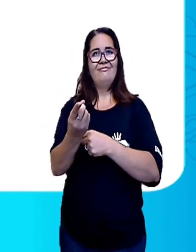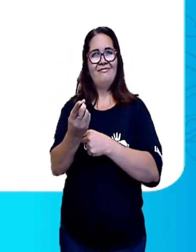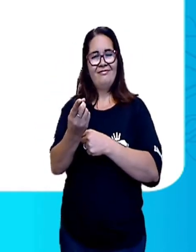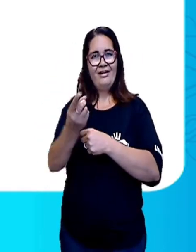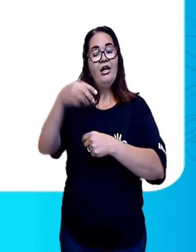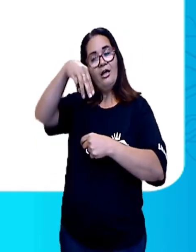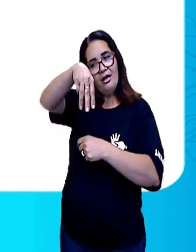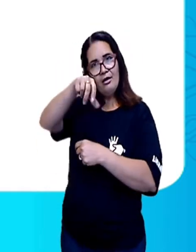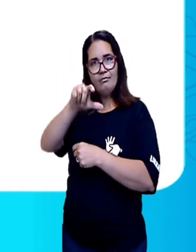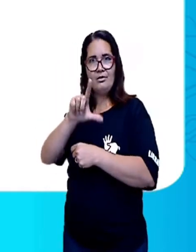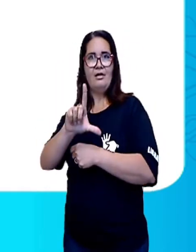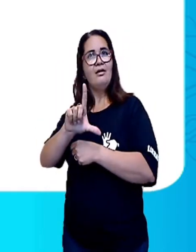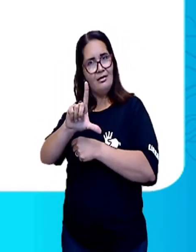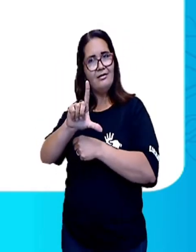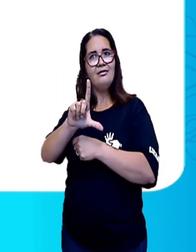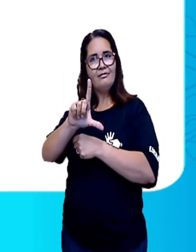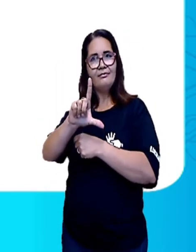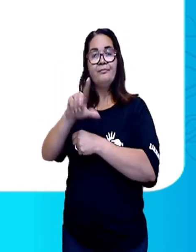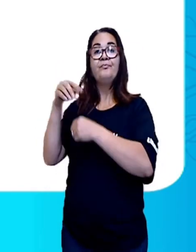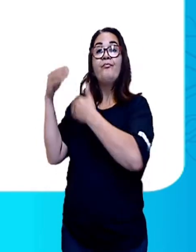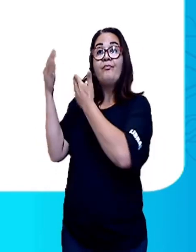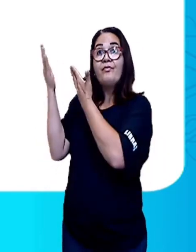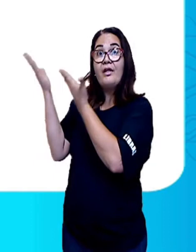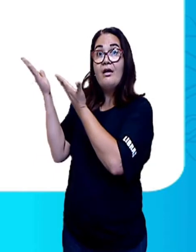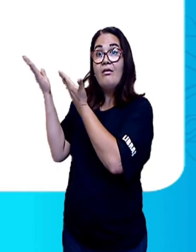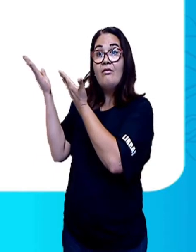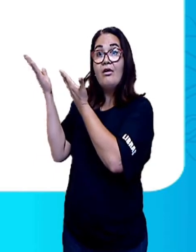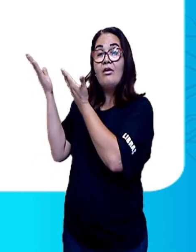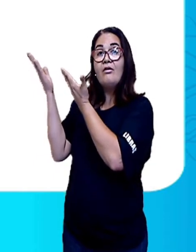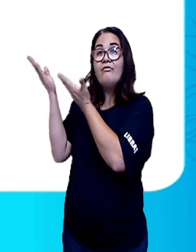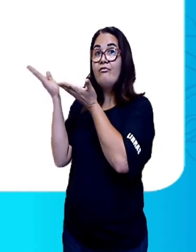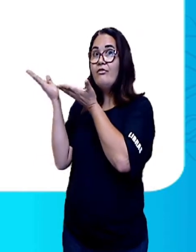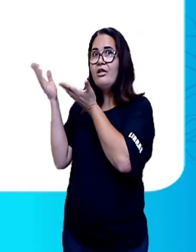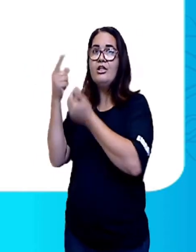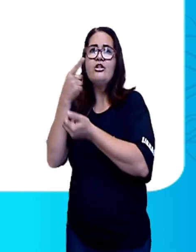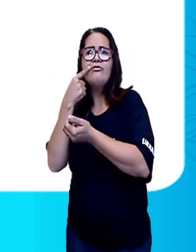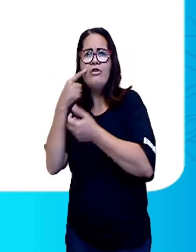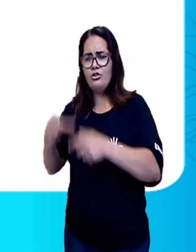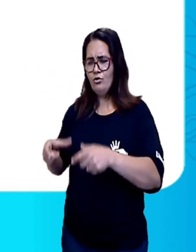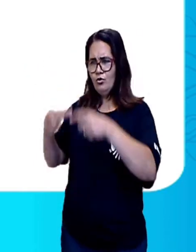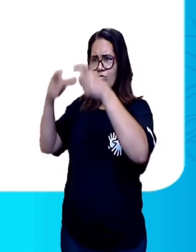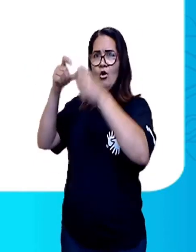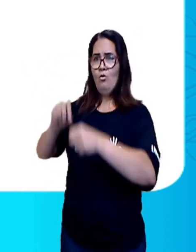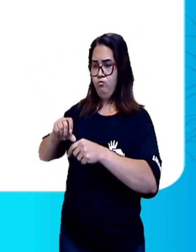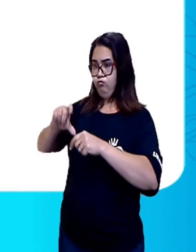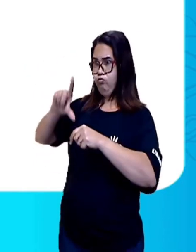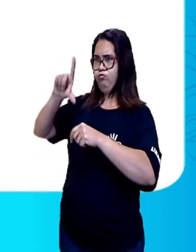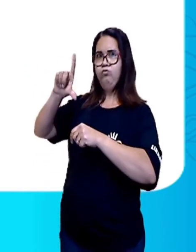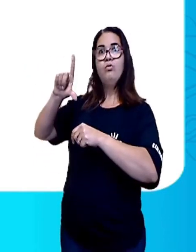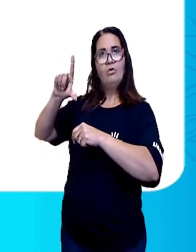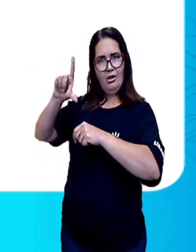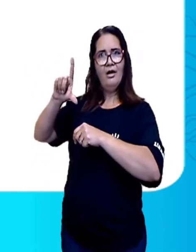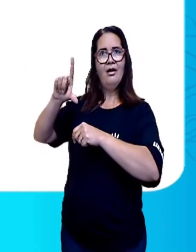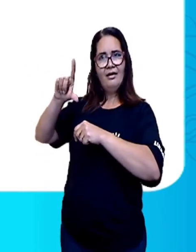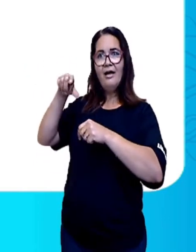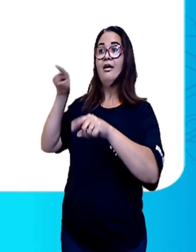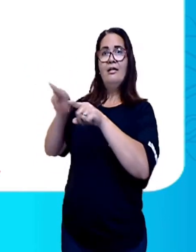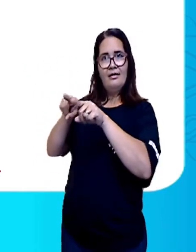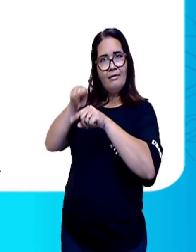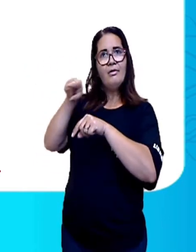que, além de 3 litros, ele contém dentro do recipiente 3.000